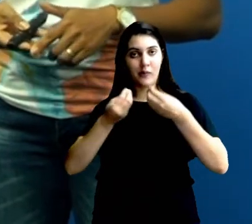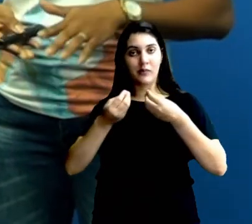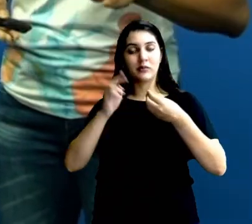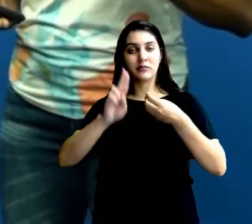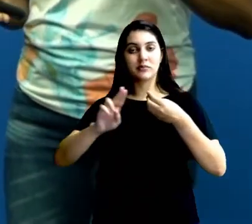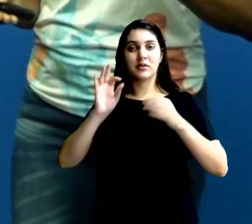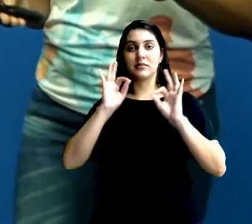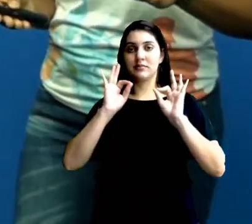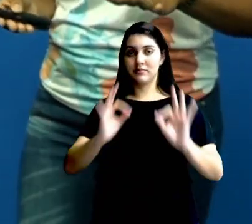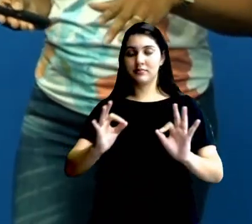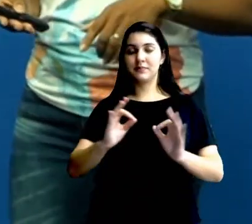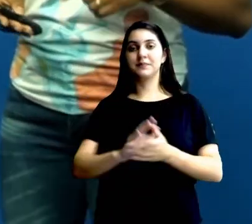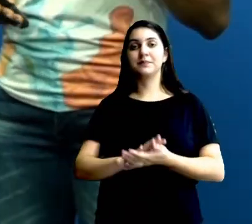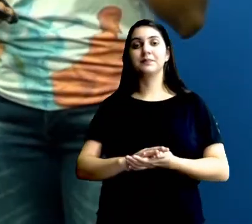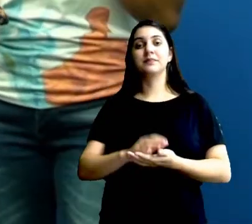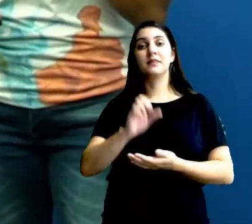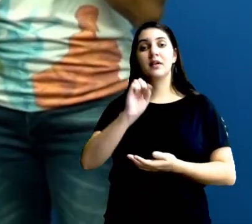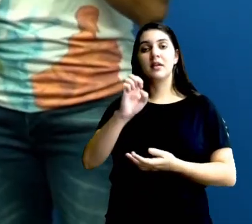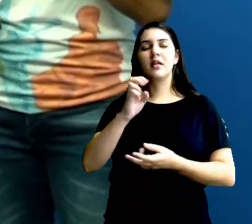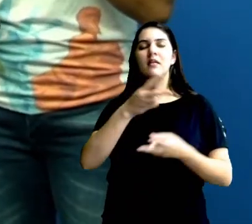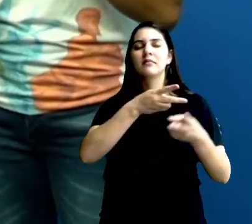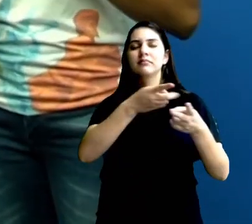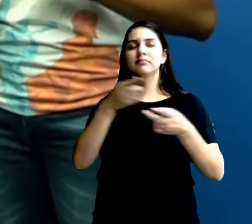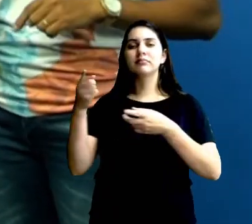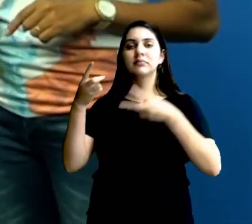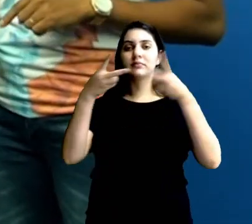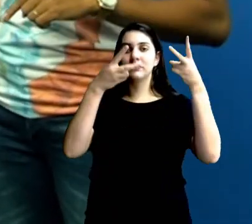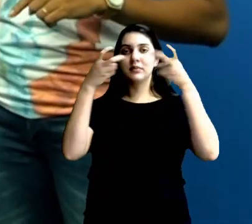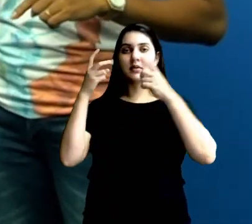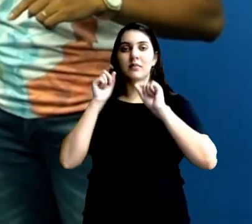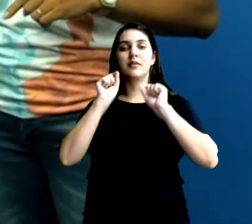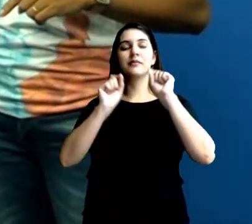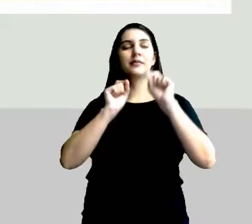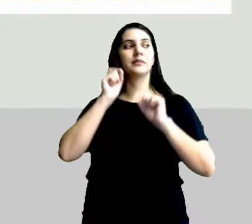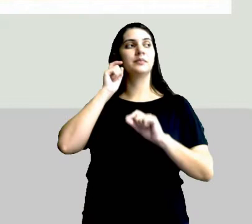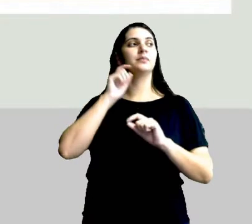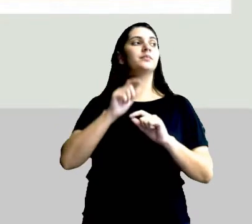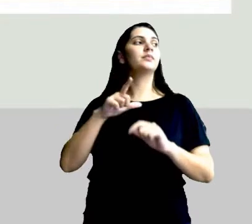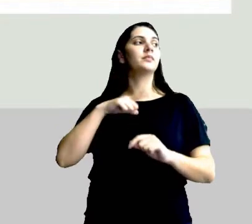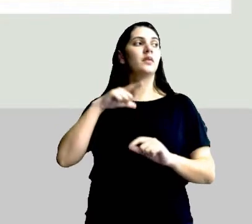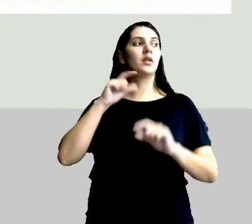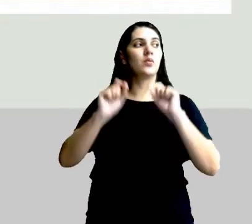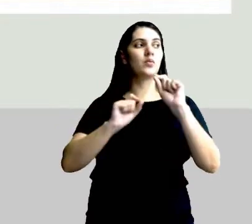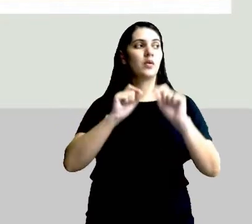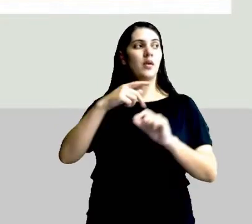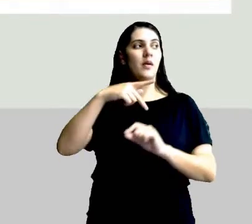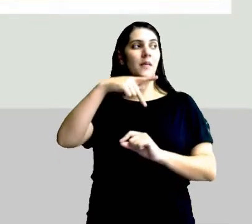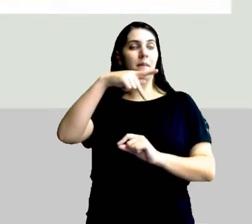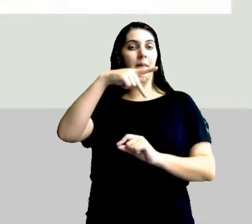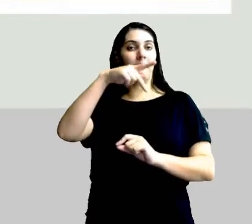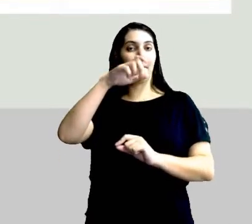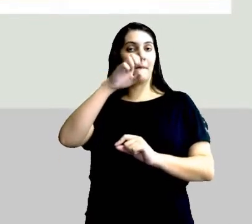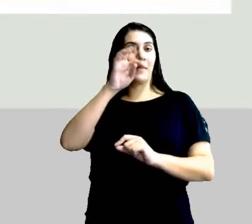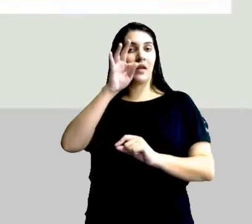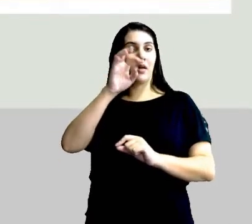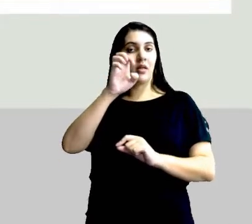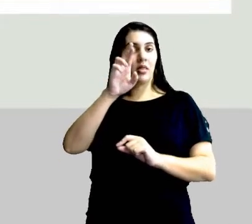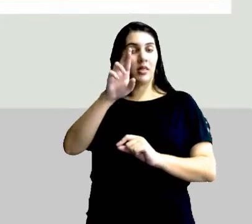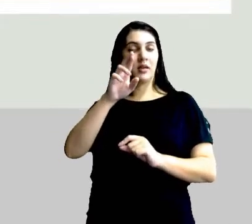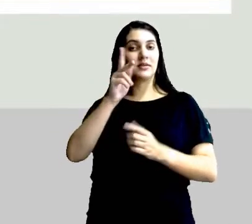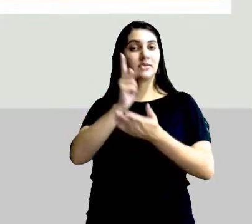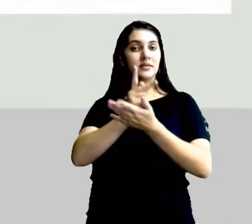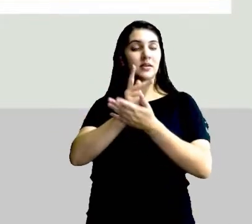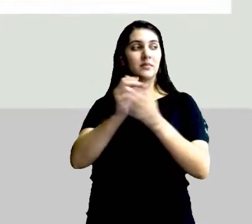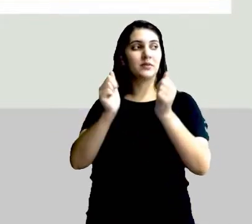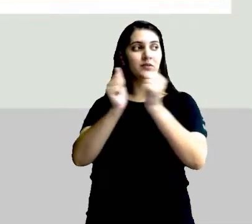correto? Bom, se vocês notaram uma coisa, eu tenho aqui, ó, Peter, e está acompanhado sempre do